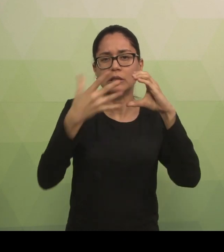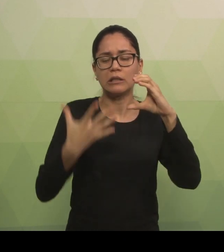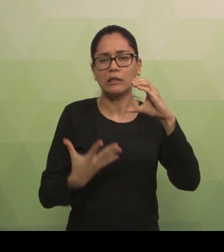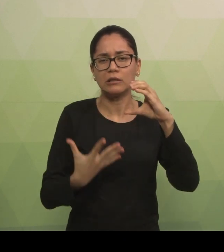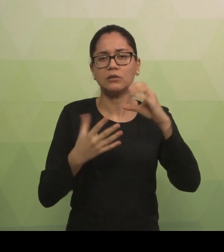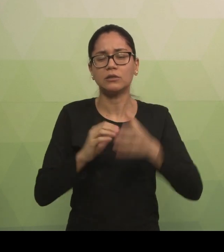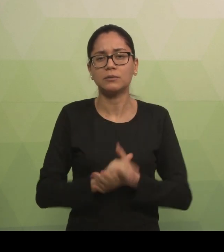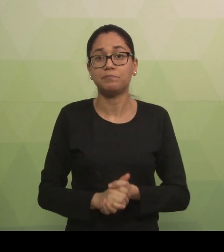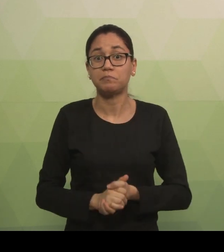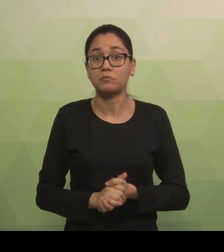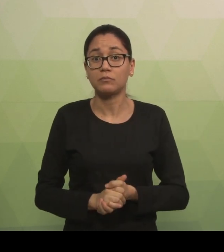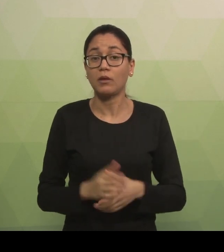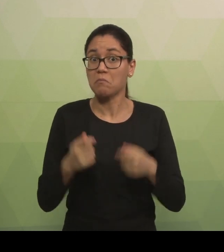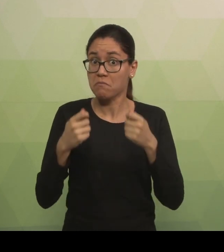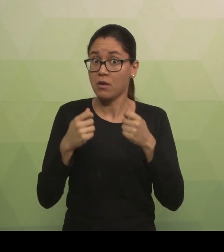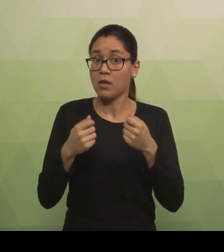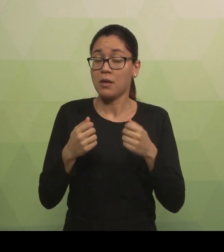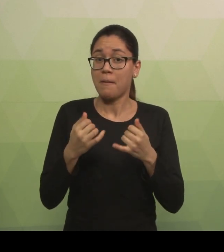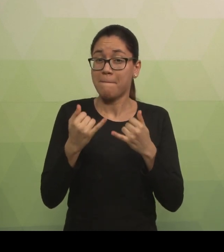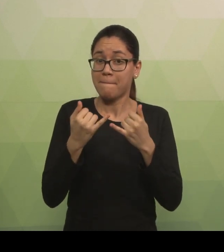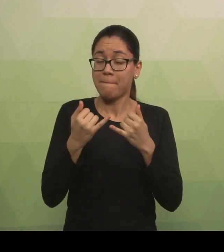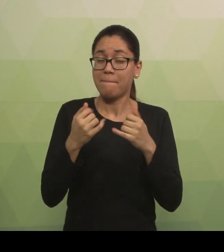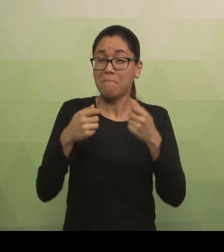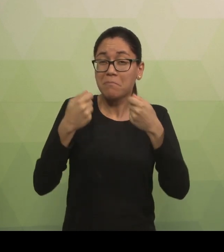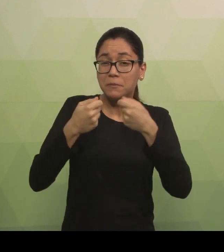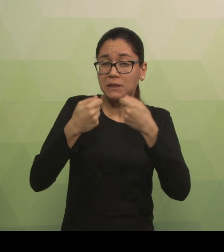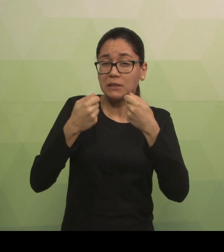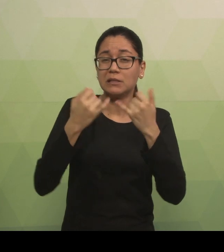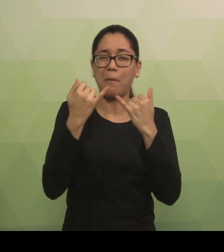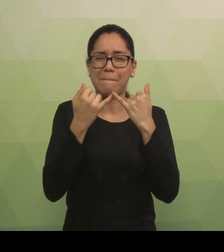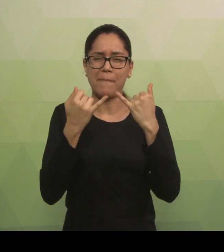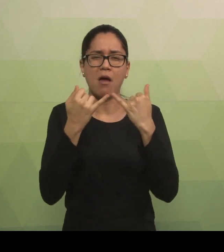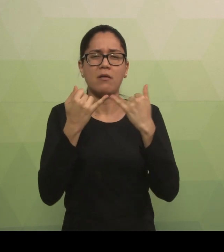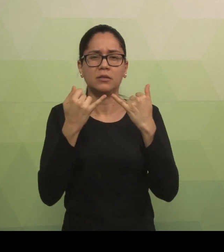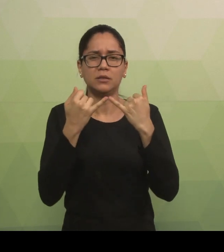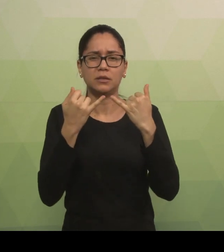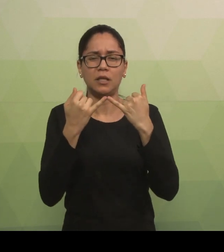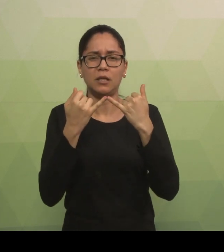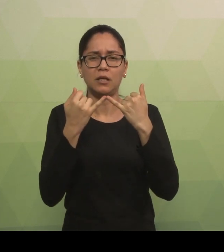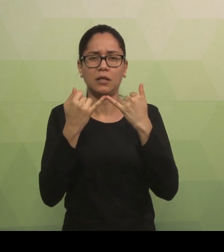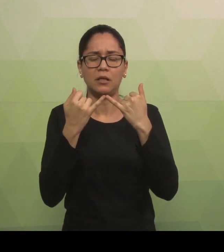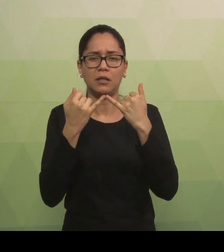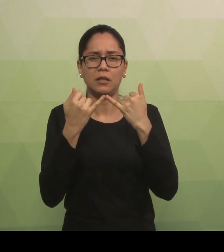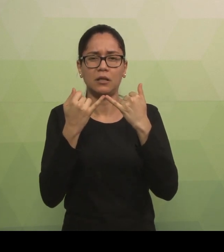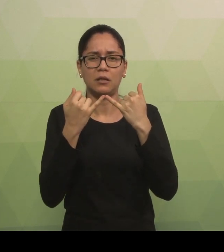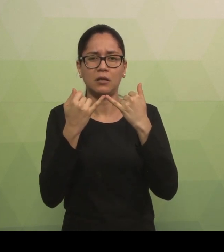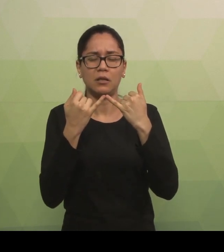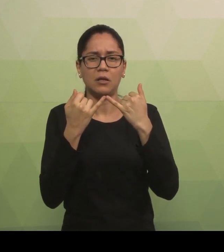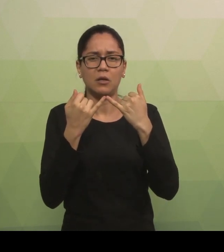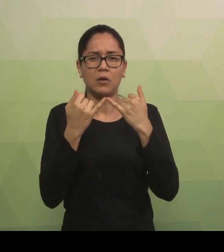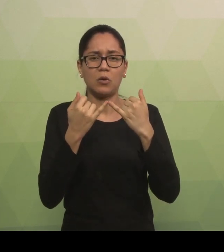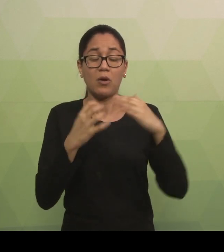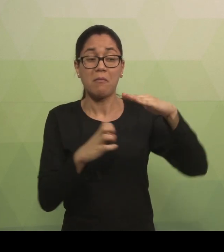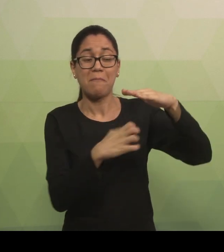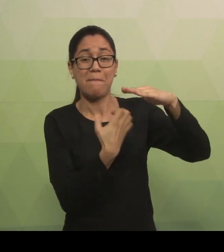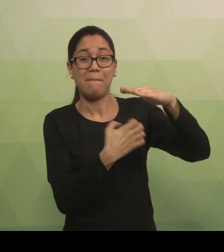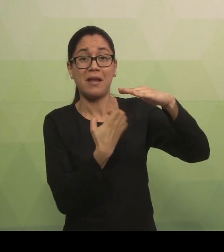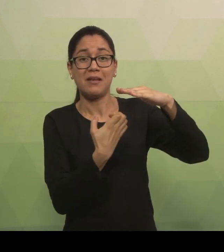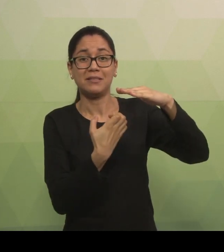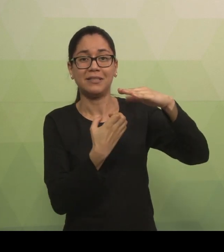site, gerando uma consistência de conteúdo e melhor usabilidade, pois o usuário sabe que esperar de